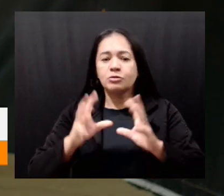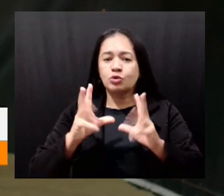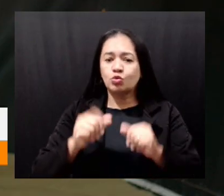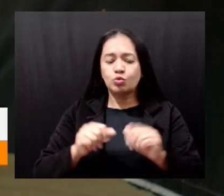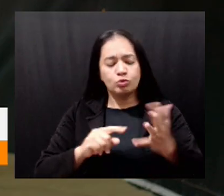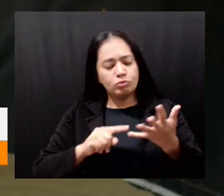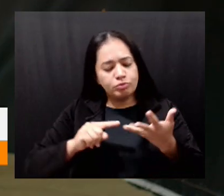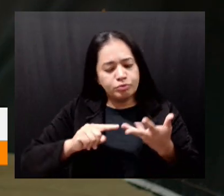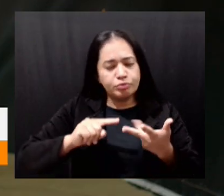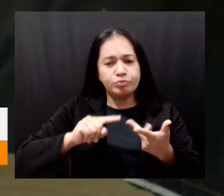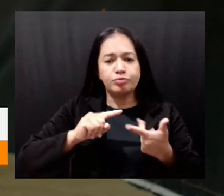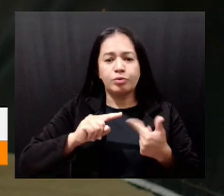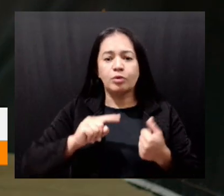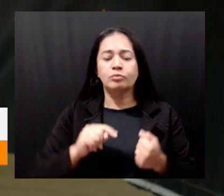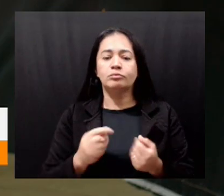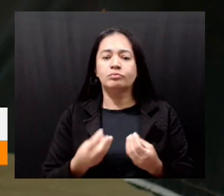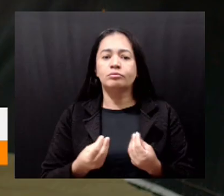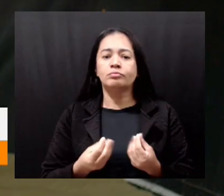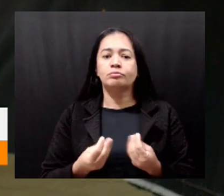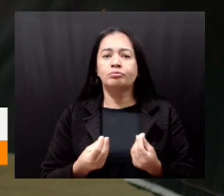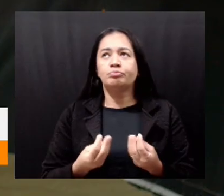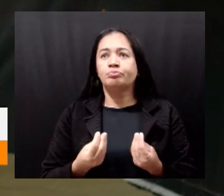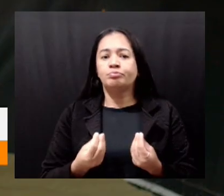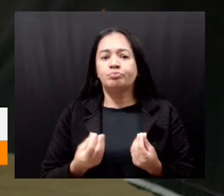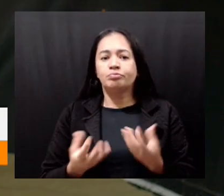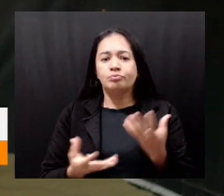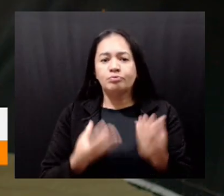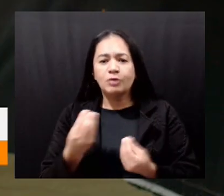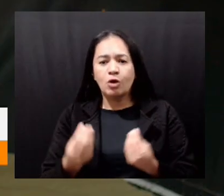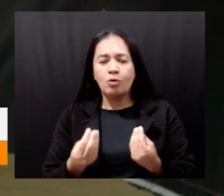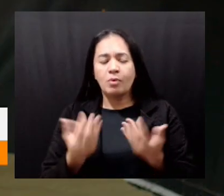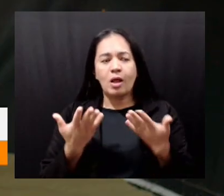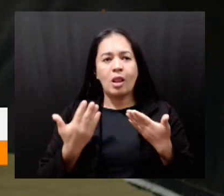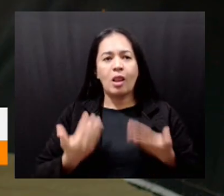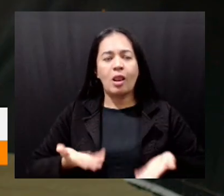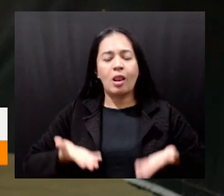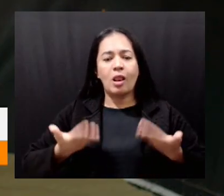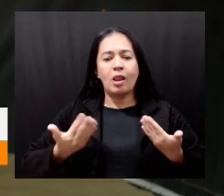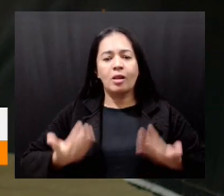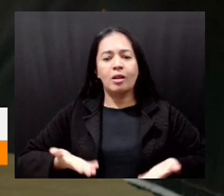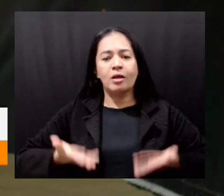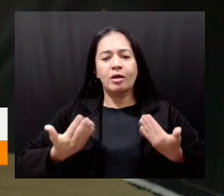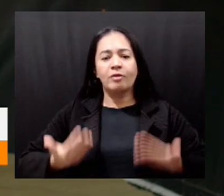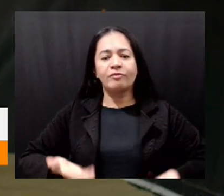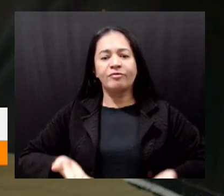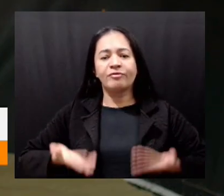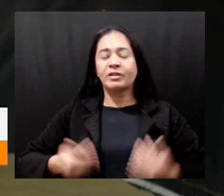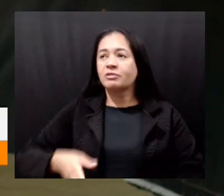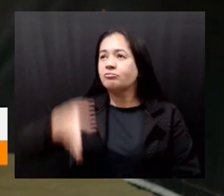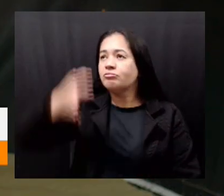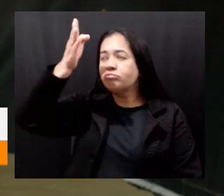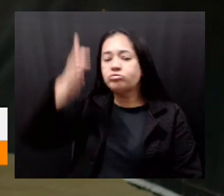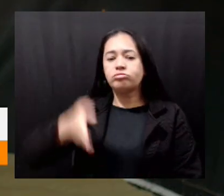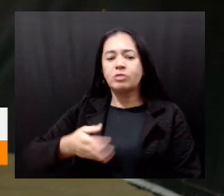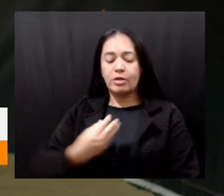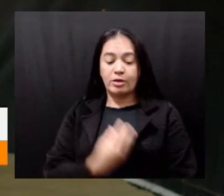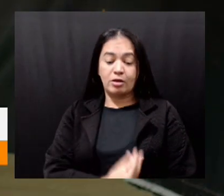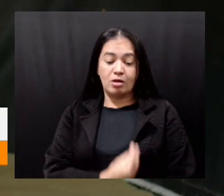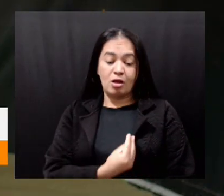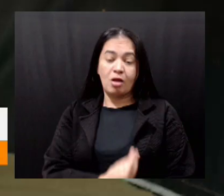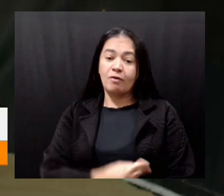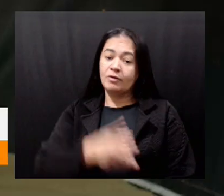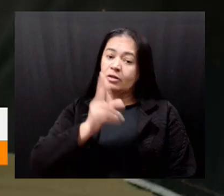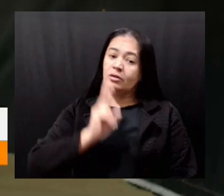aí uma leveza e uma assertividade para poder continuar a vida, né, Karina? Agora, a questão